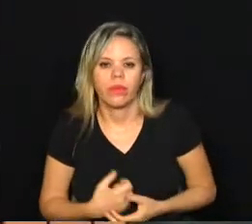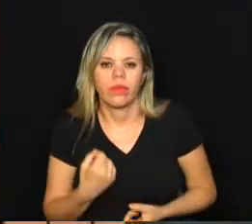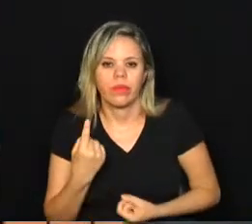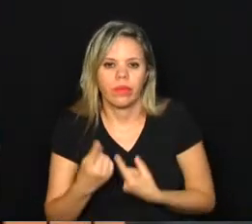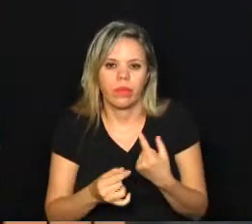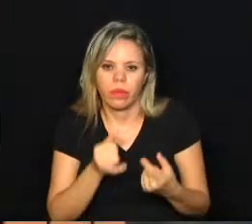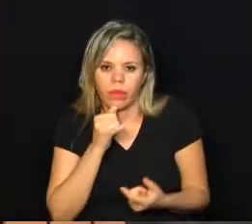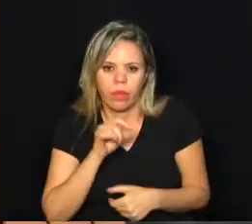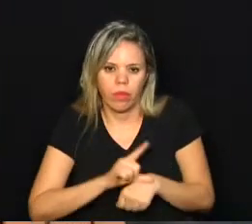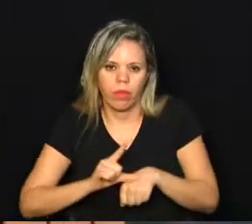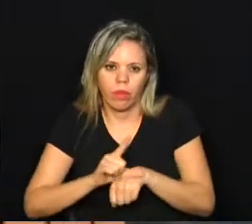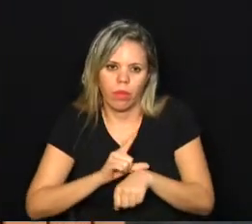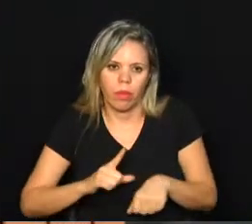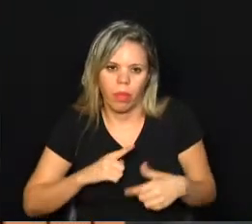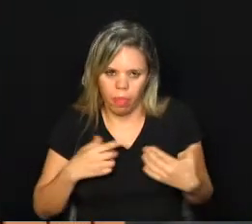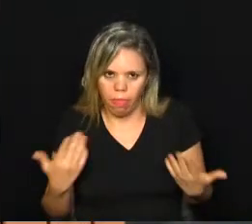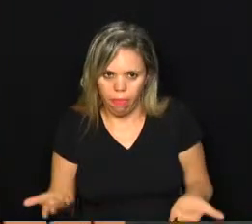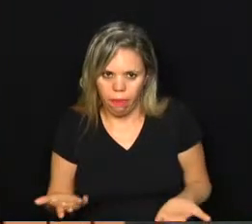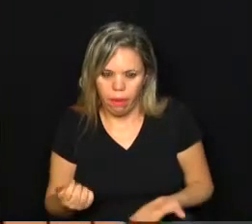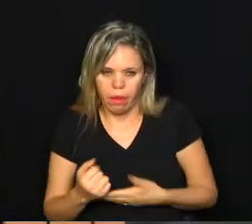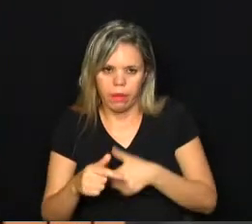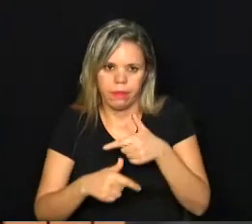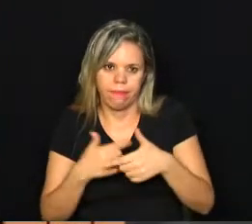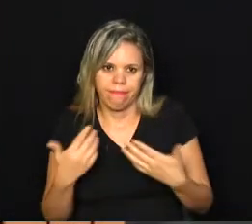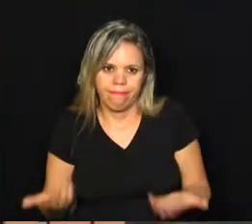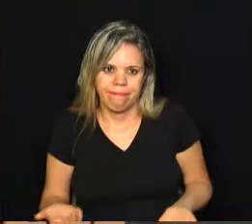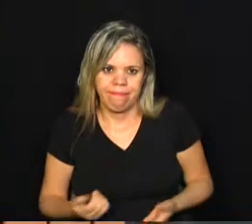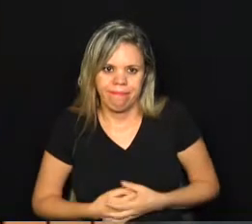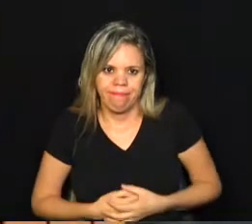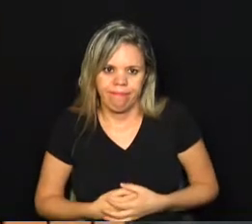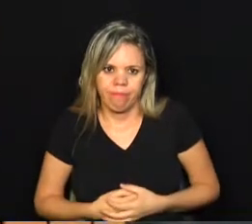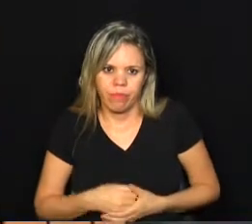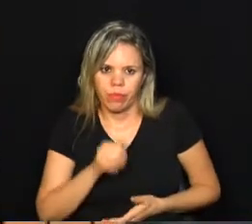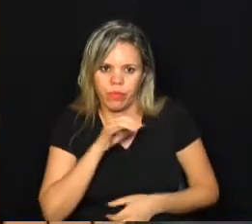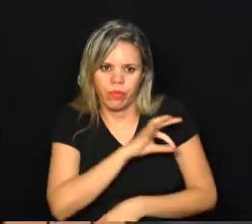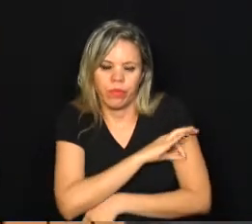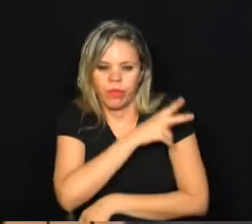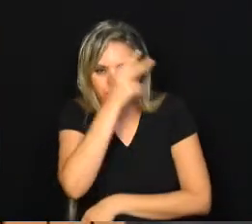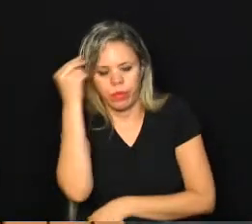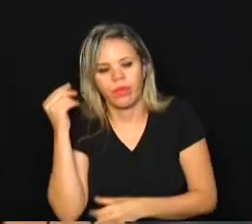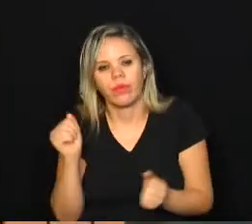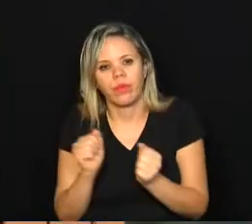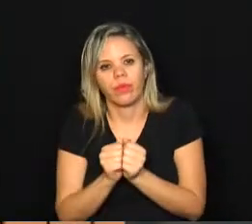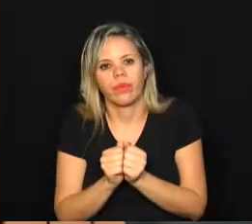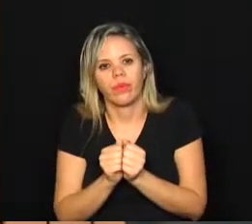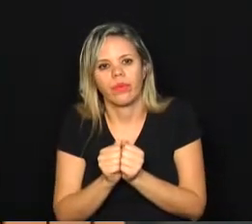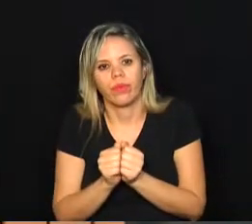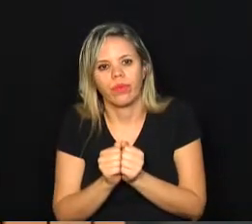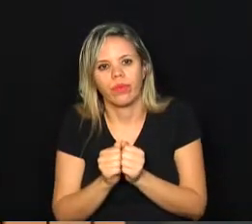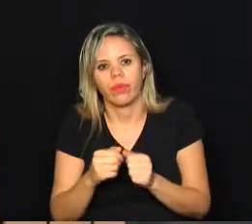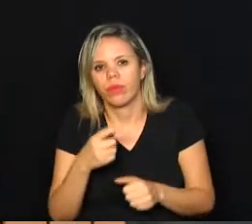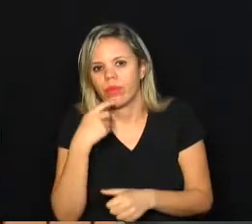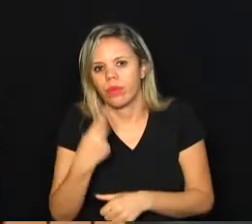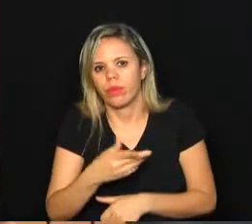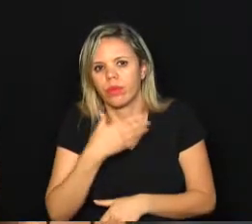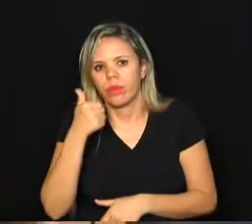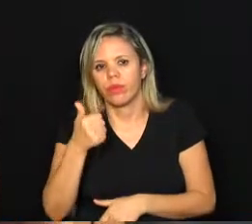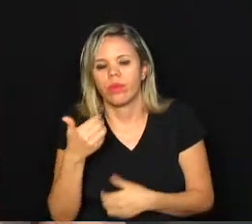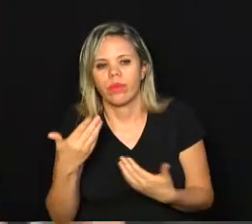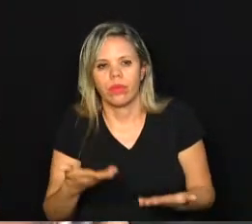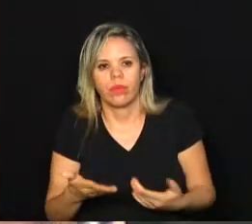de legislação que possa ser trabalhada, executivo e legislativo juntos, para uma Campinas melhor através